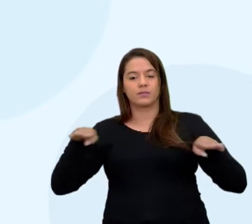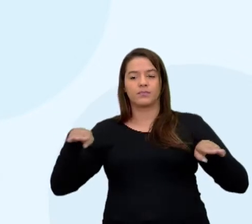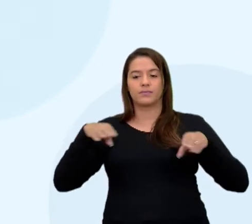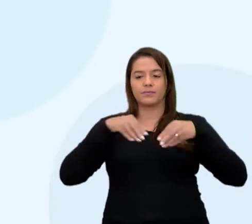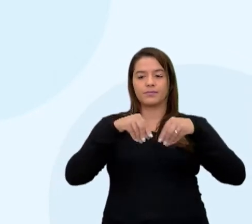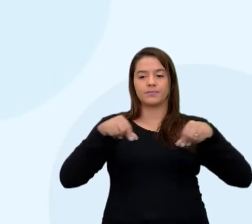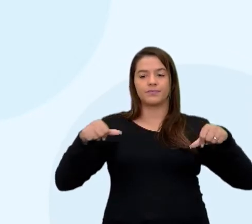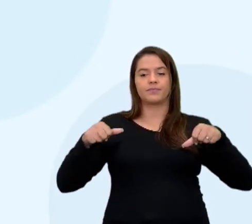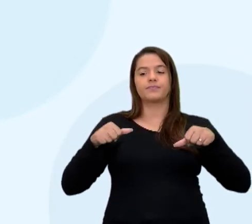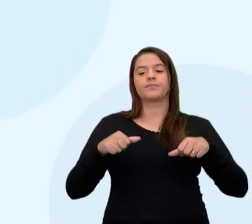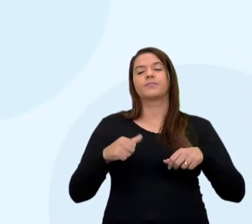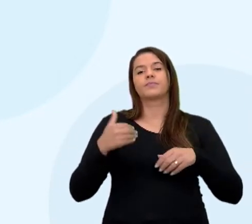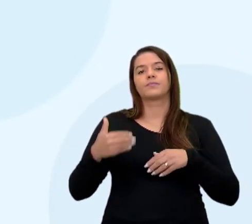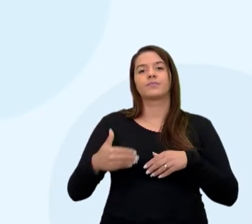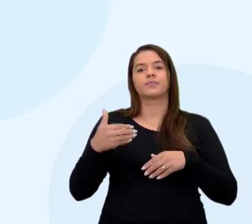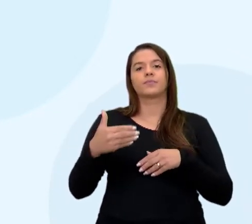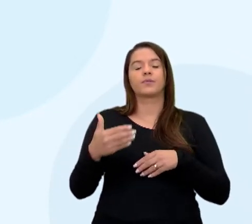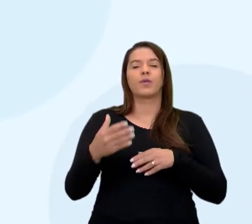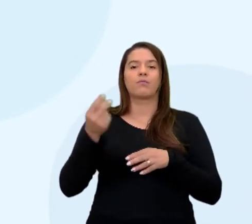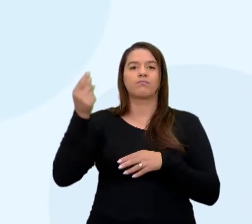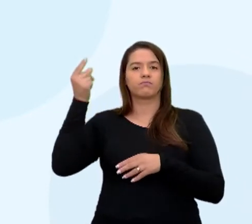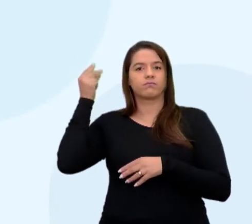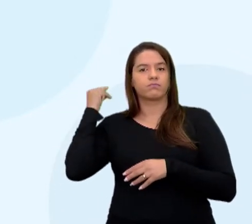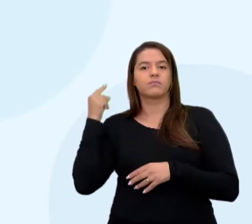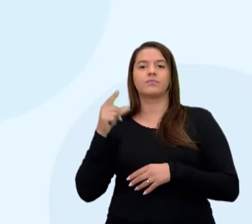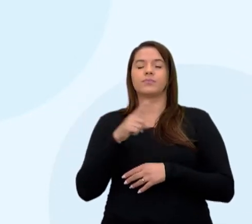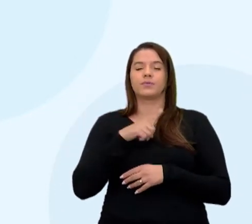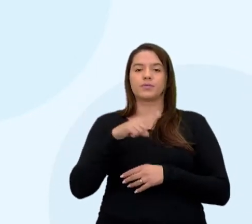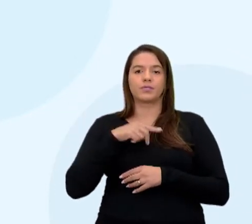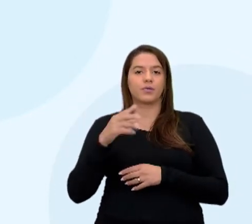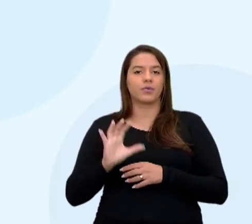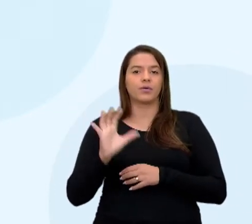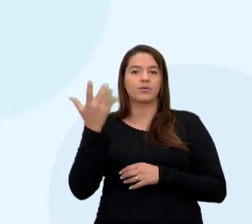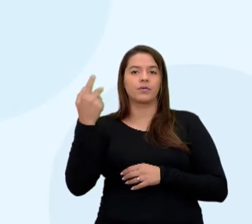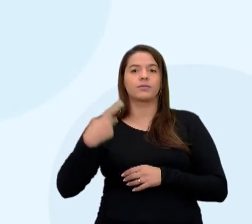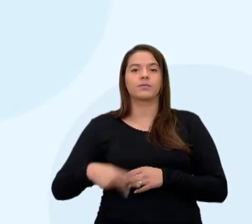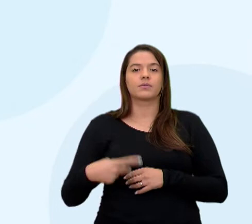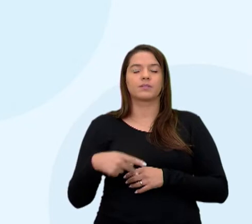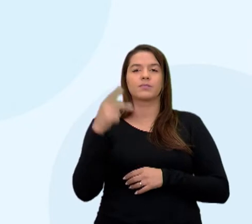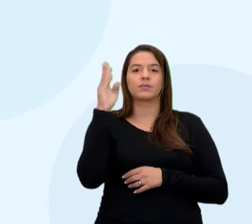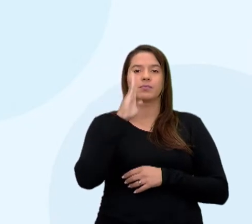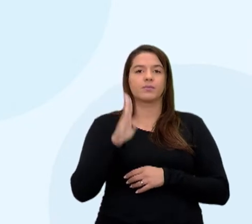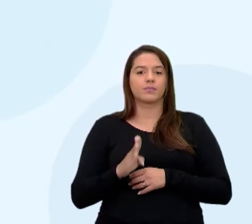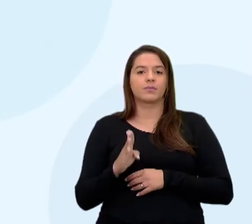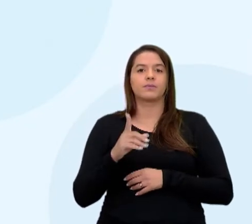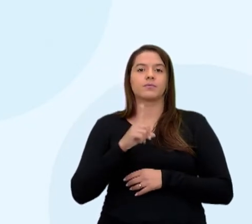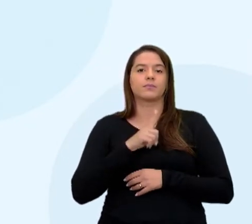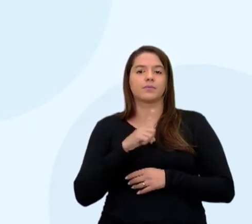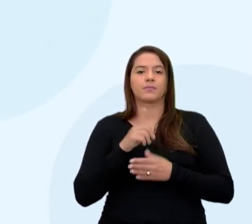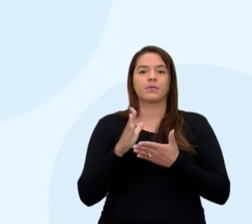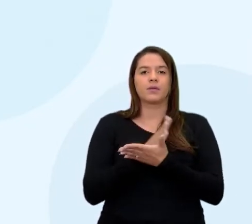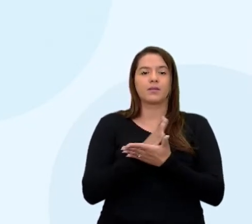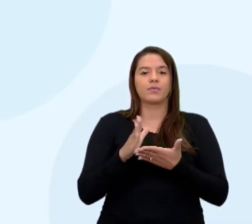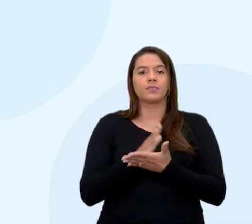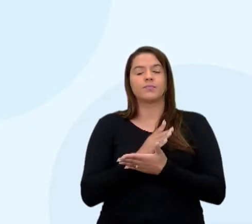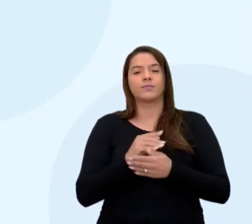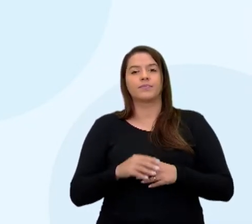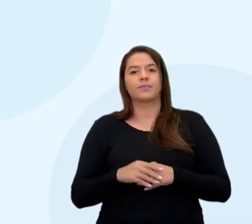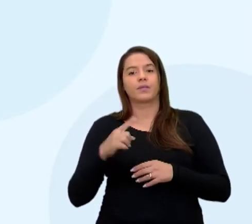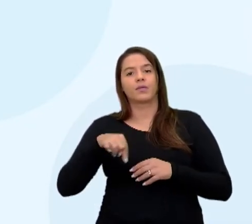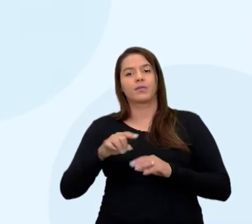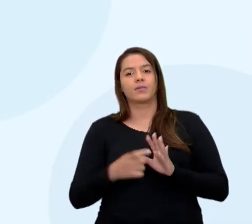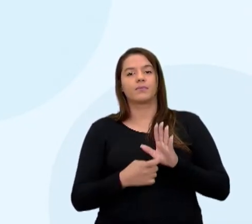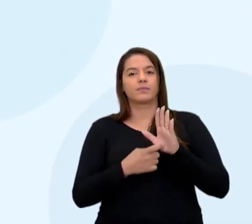né, com formações geológicas antigas, como é o caso do Brasil, né, que tem formações até quaternárias aqui, tá? Por não